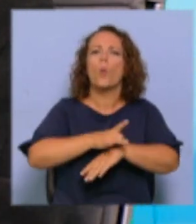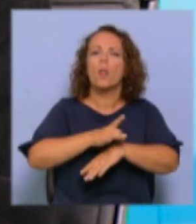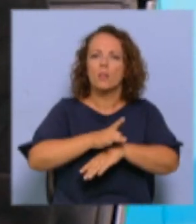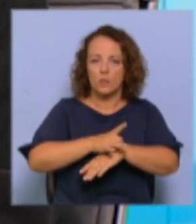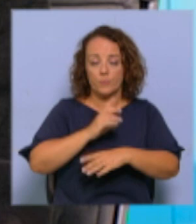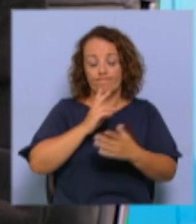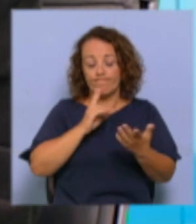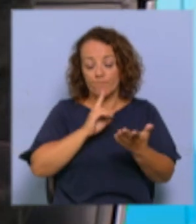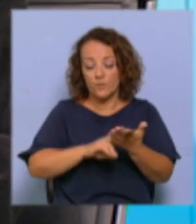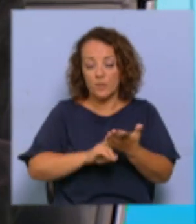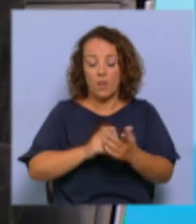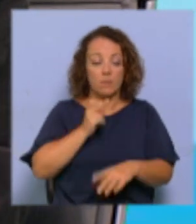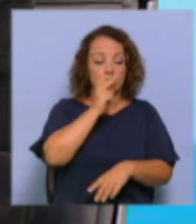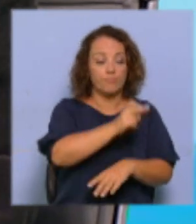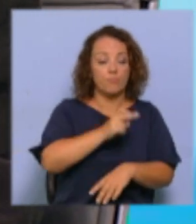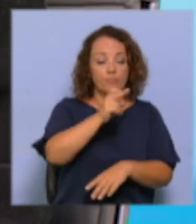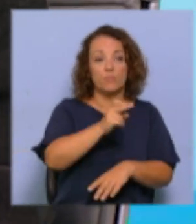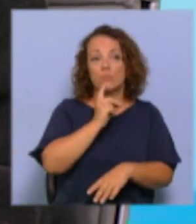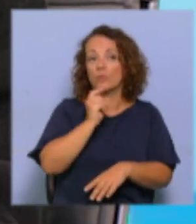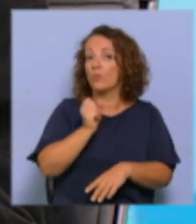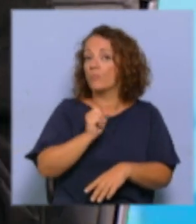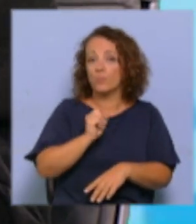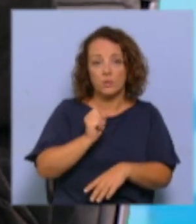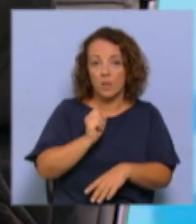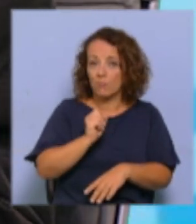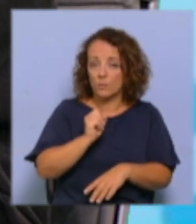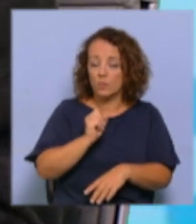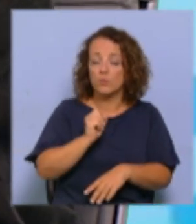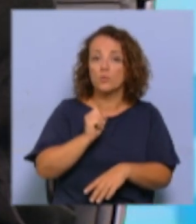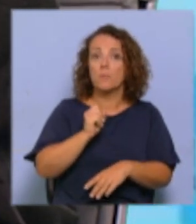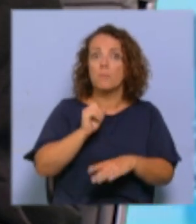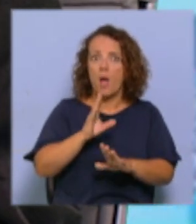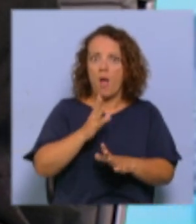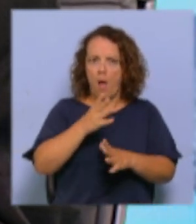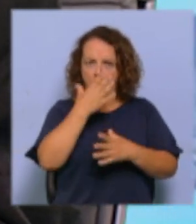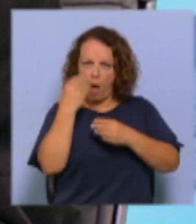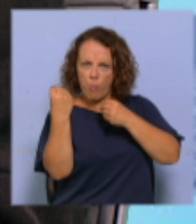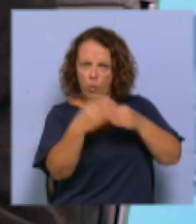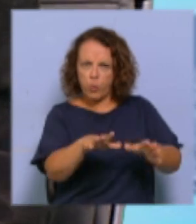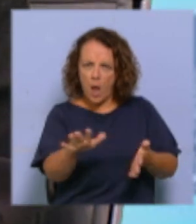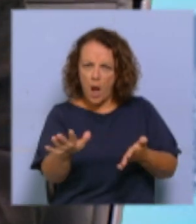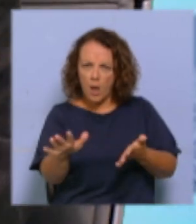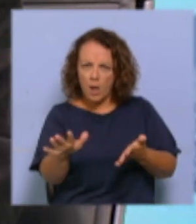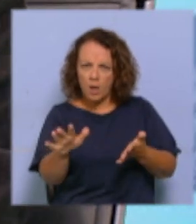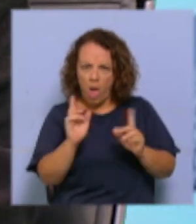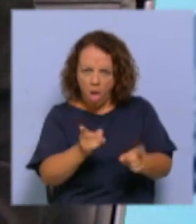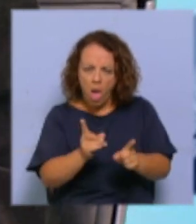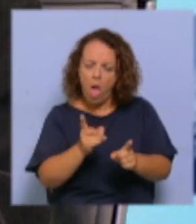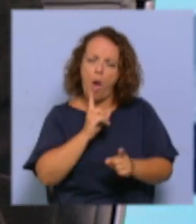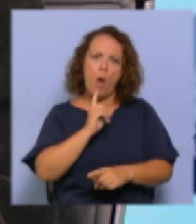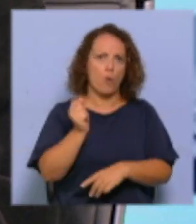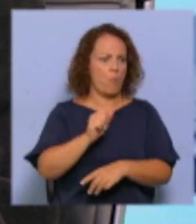podemos, com a prudência necessária, mas não podemos deixar esse setor que é tão importante marginalizado da